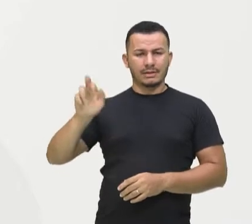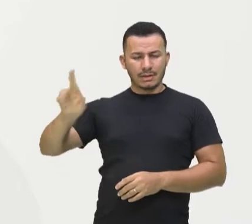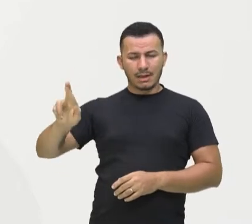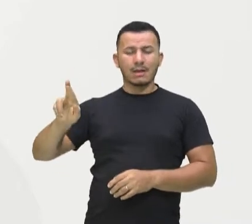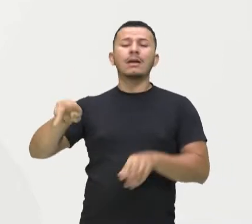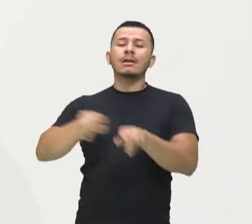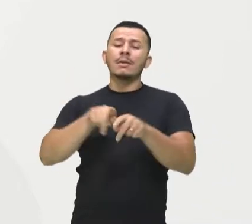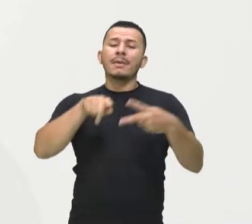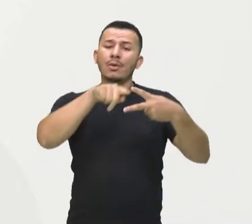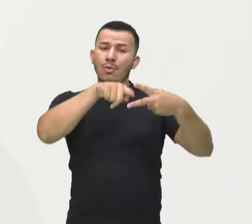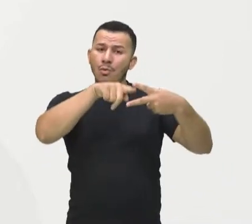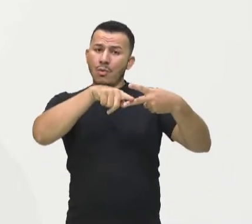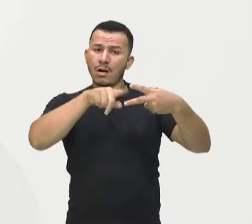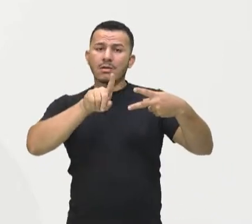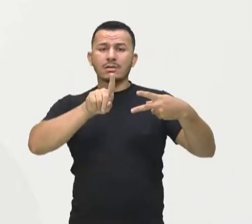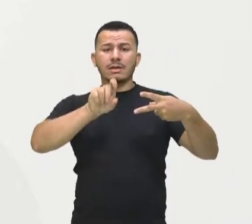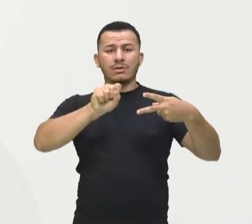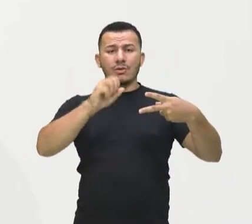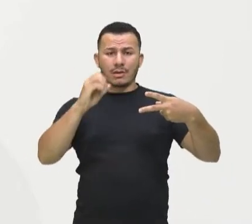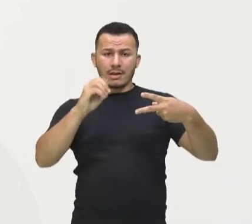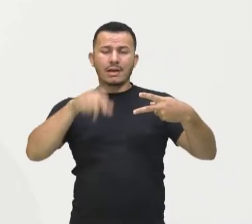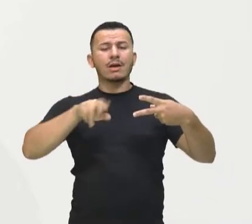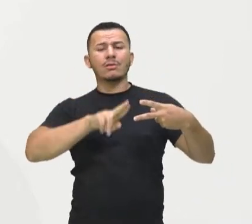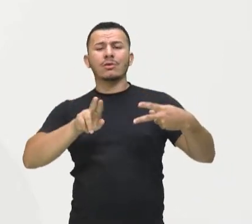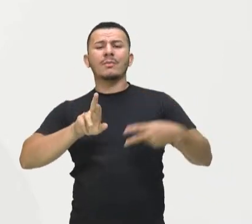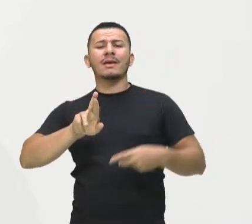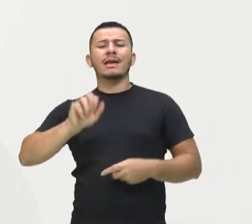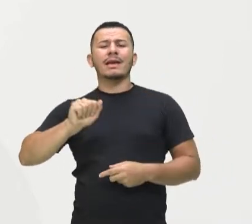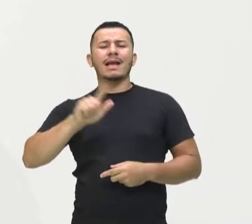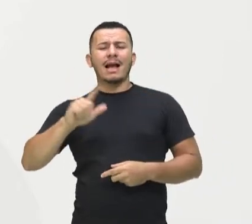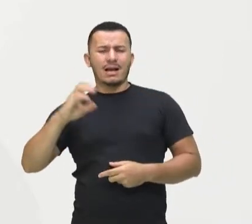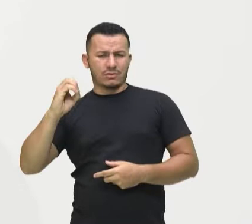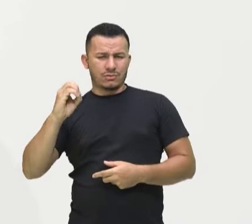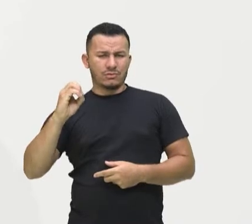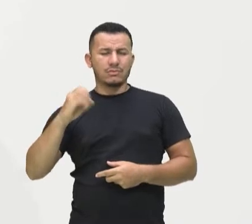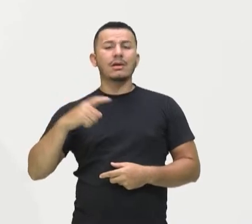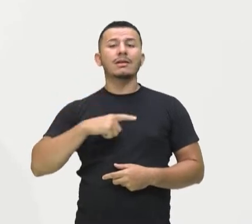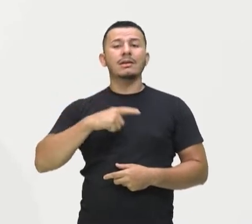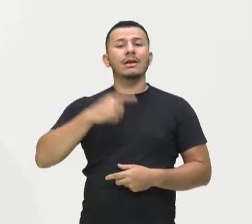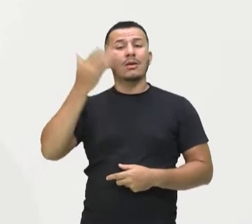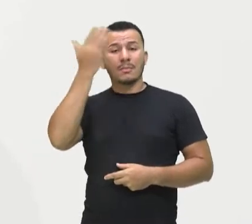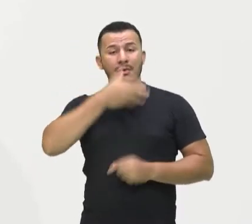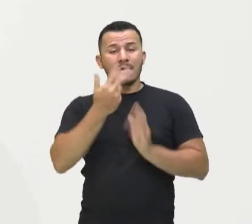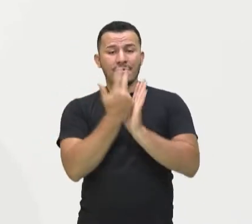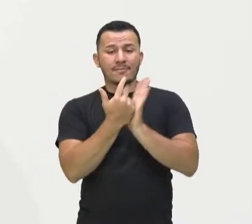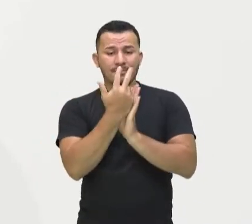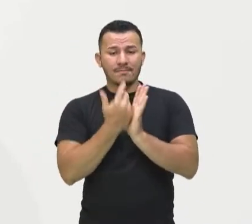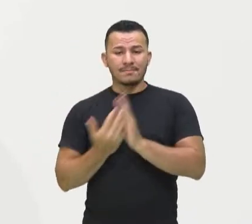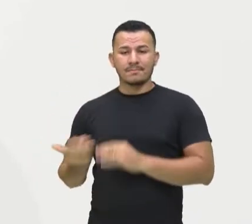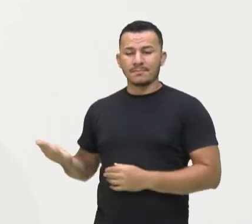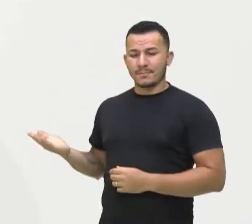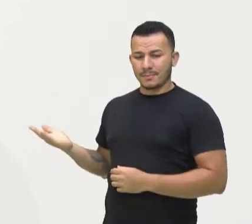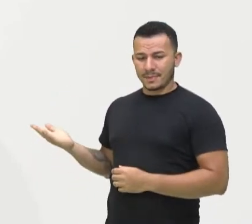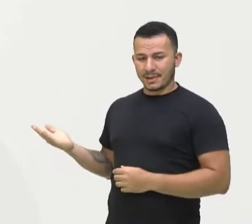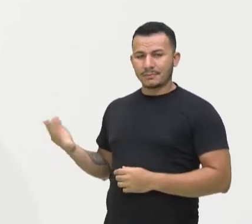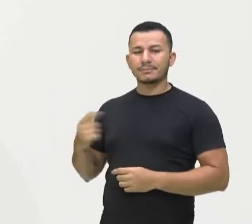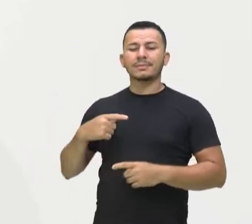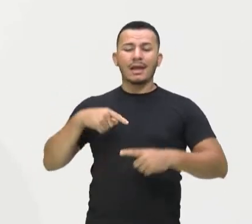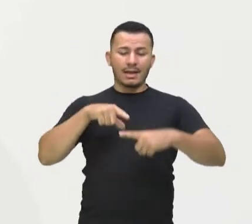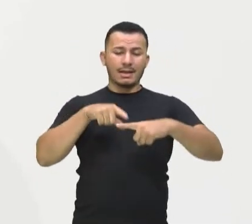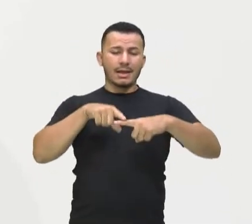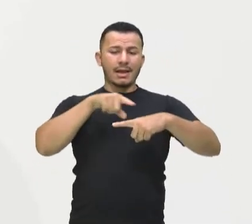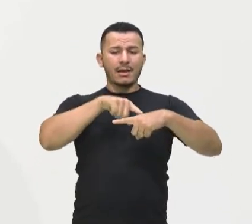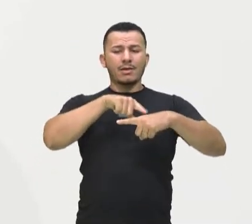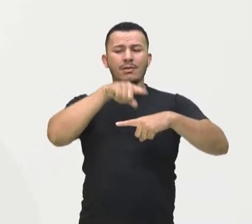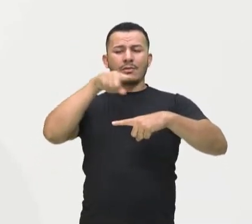ângulo raso, tá legal? E aí o professor trouxe aqui a ilustração de um ângulo raso, né? Aqui ele, ó, um